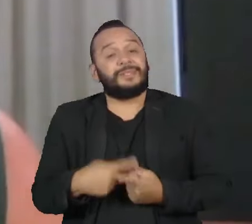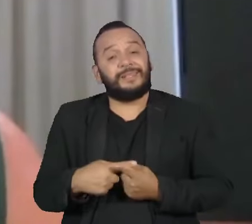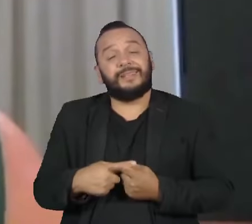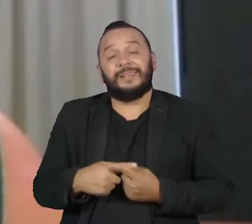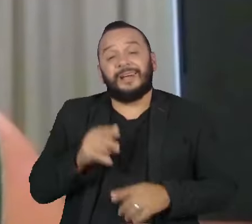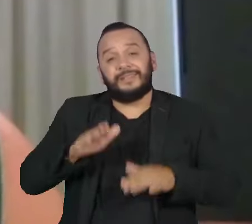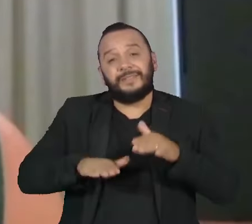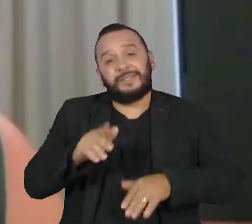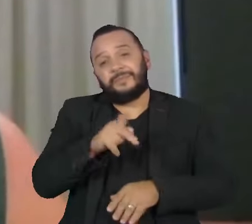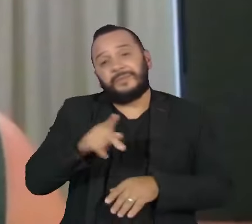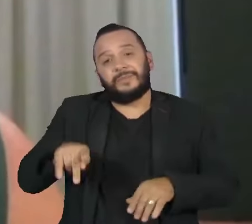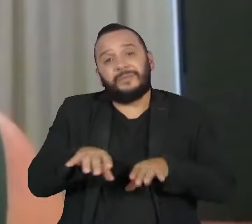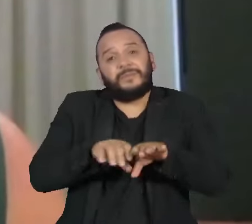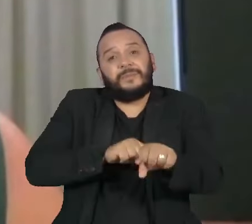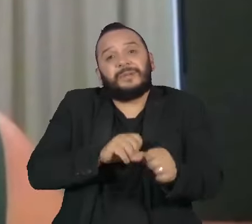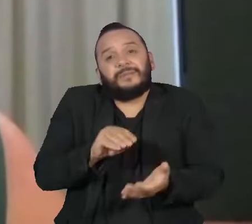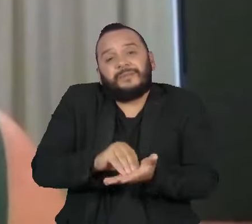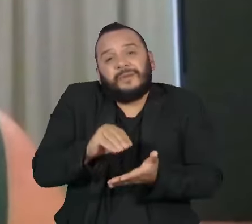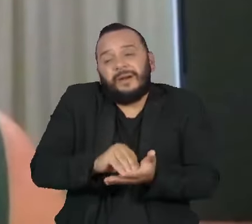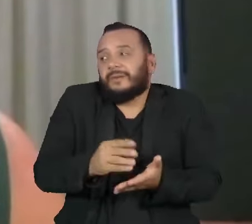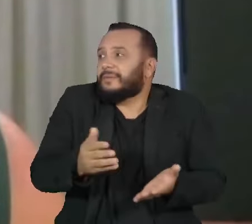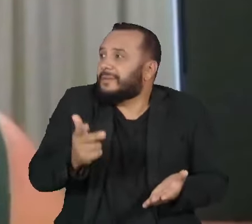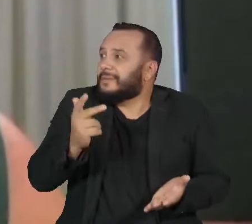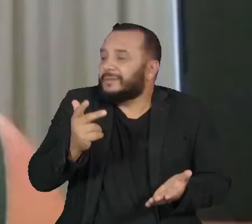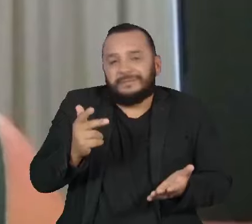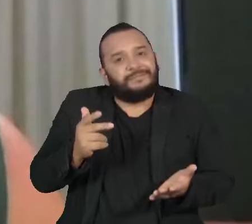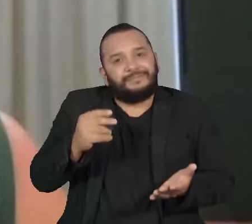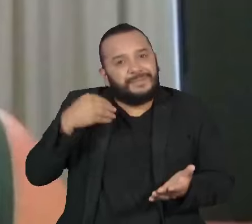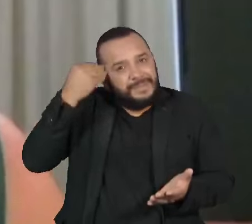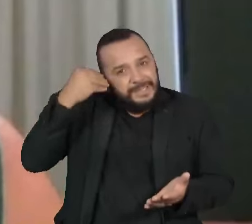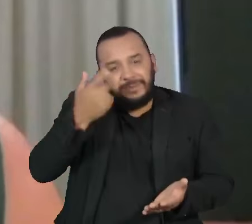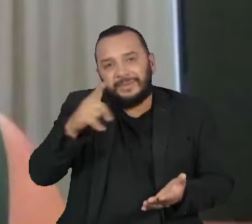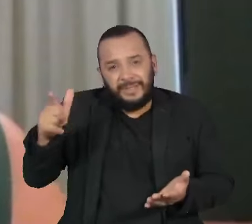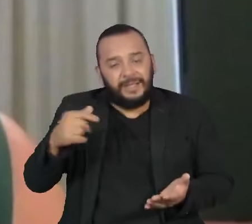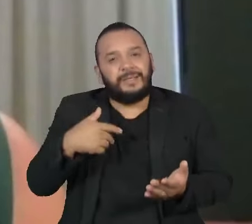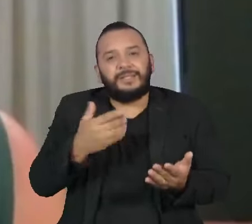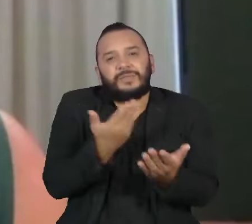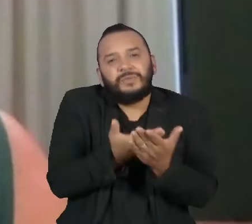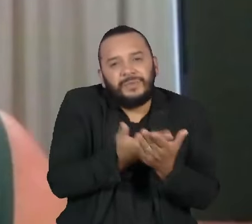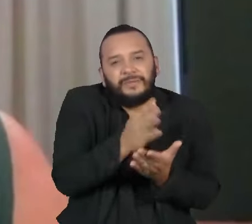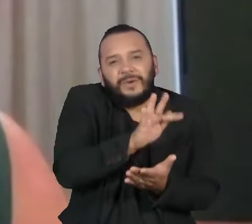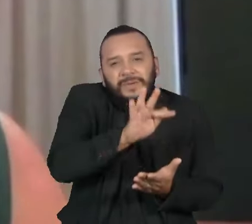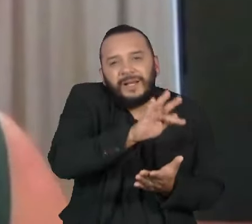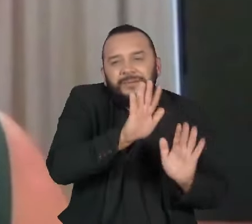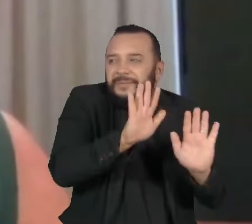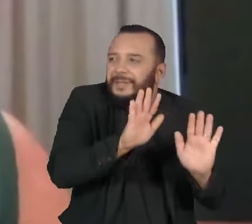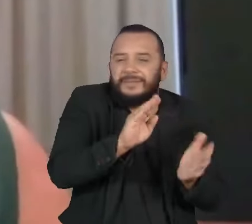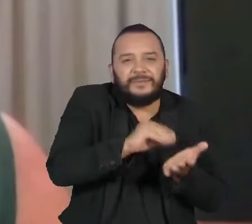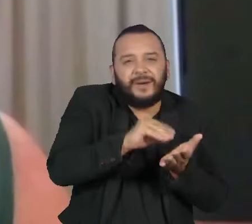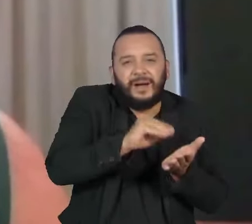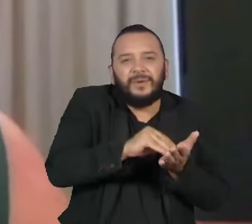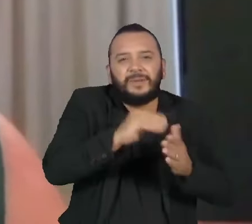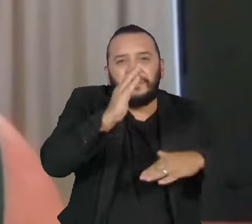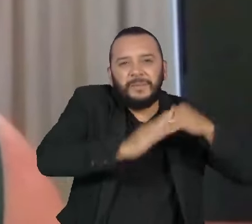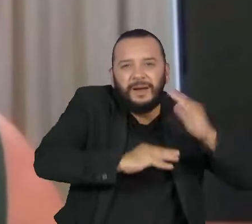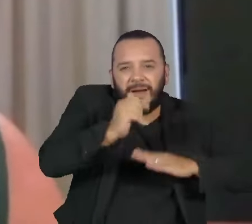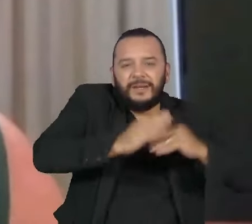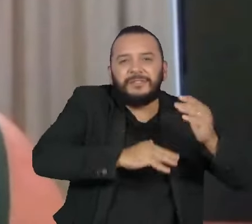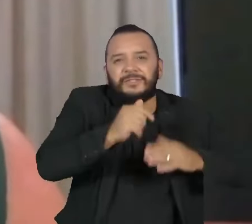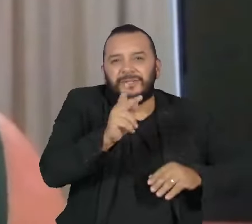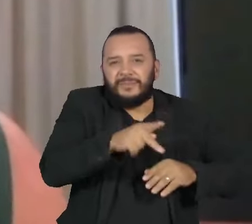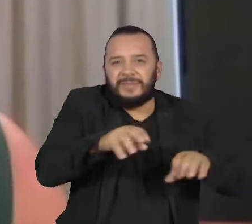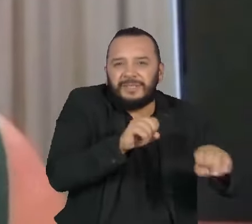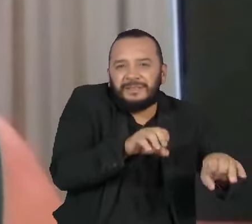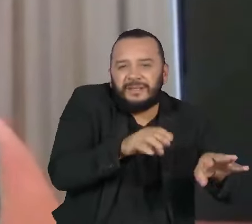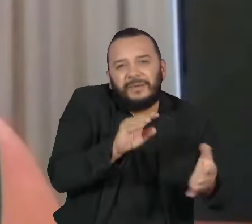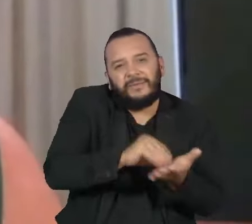ainda deixa a desejar em muitas universidades e muitas faculdades. E esse material, de alguma forma, é uma referência